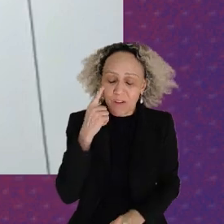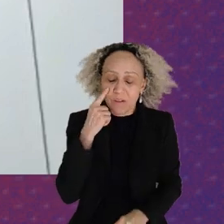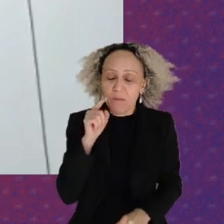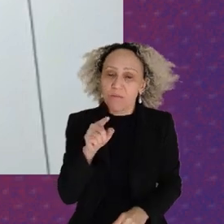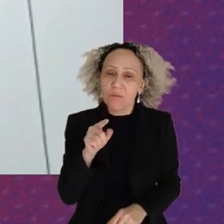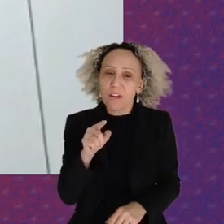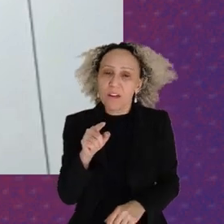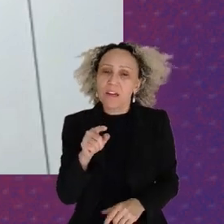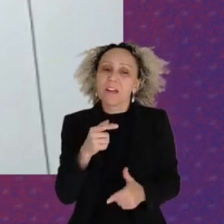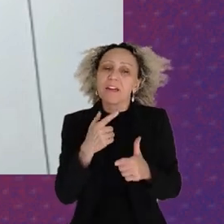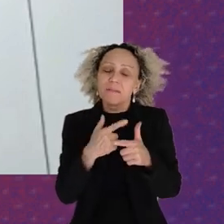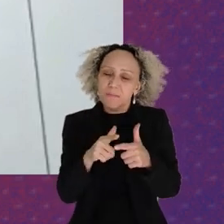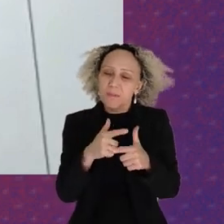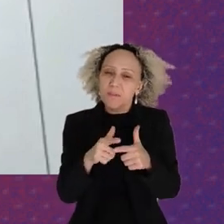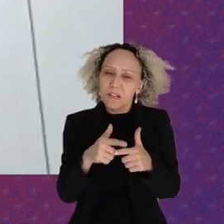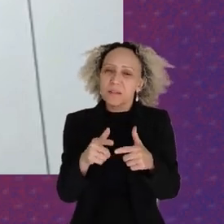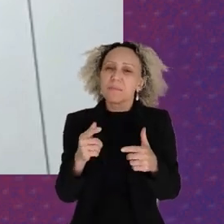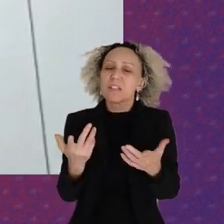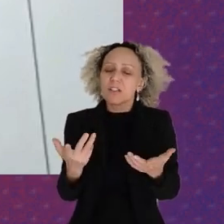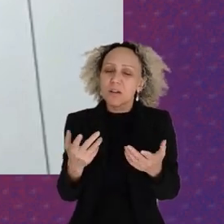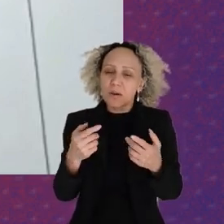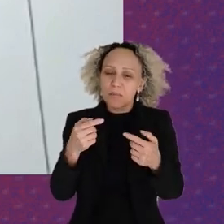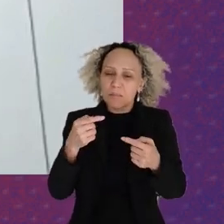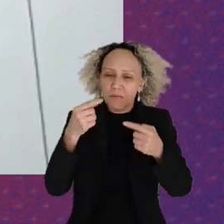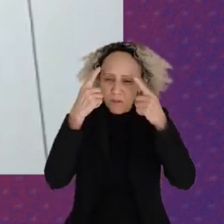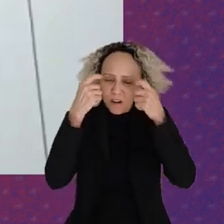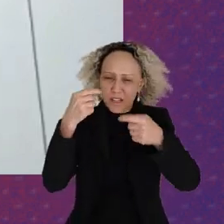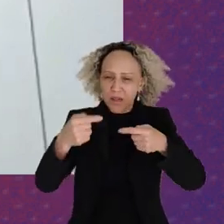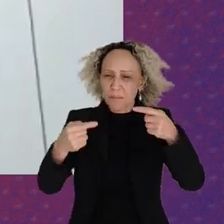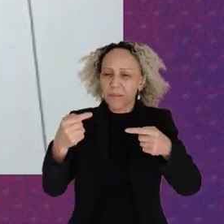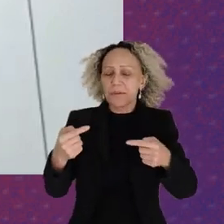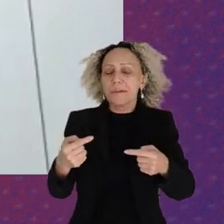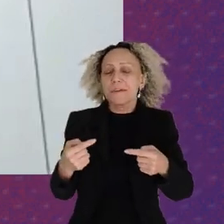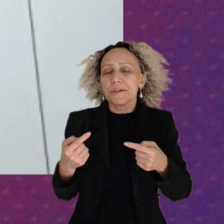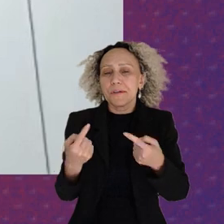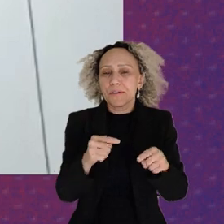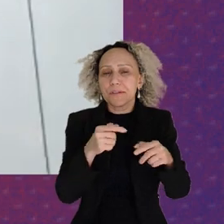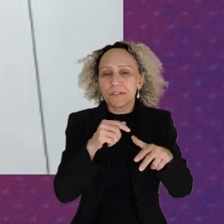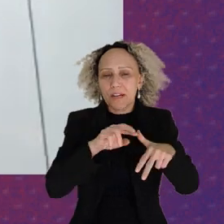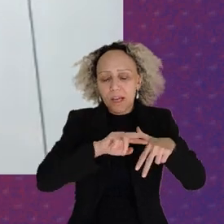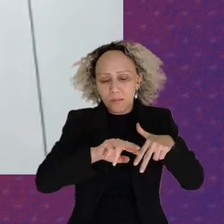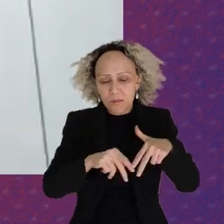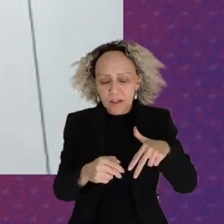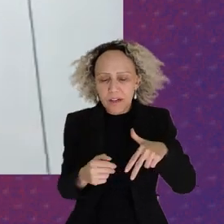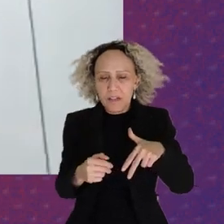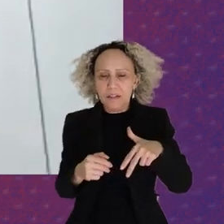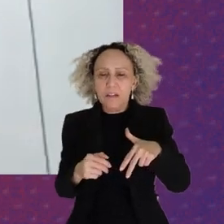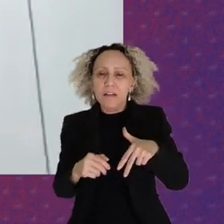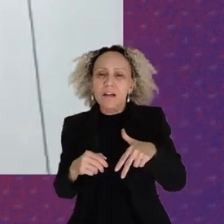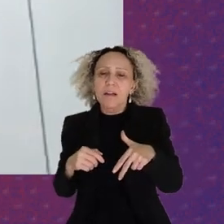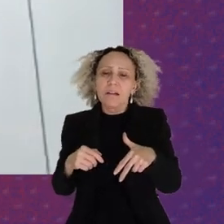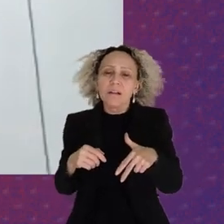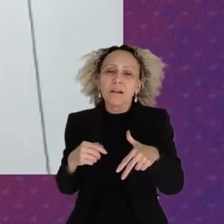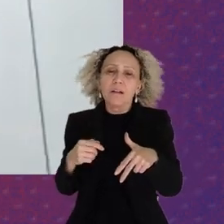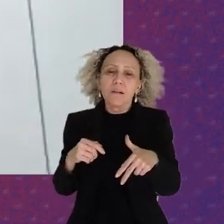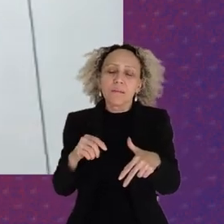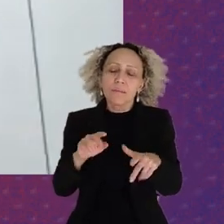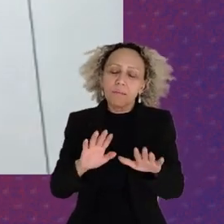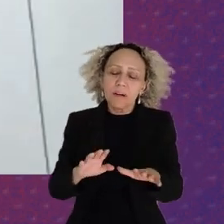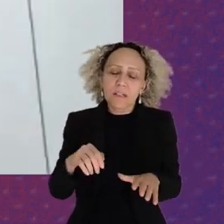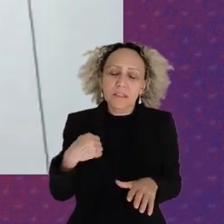as mulheres, mas o que a gente quer é justamente instituir essa política para ter essas ações